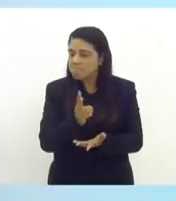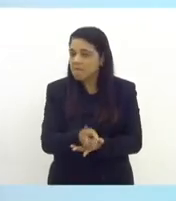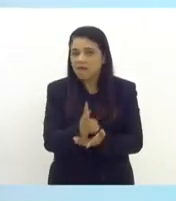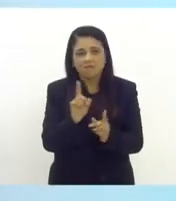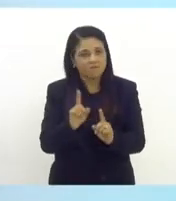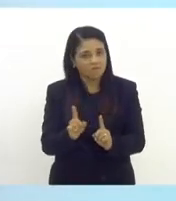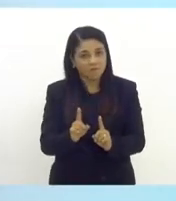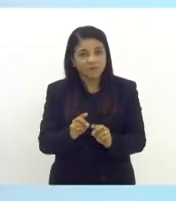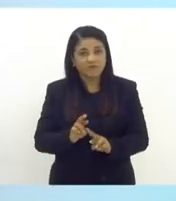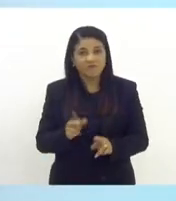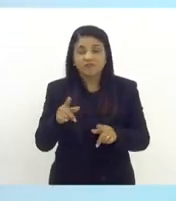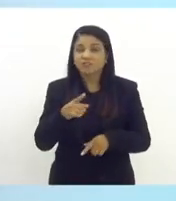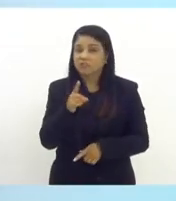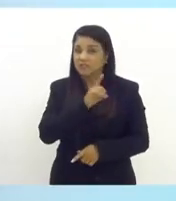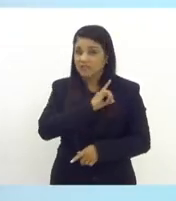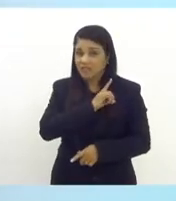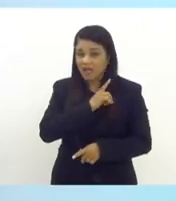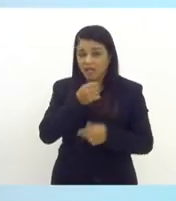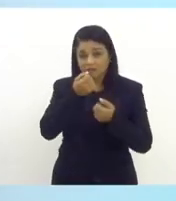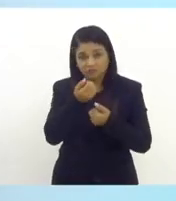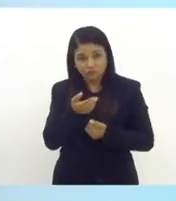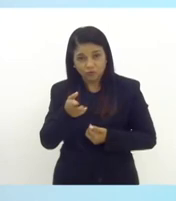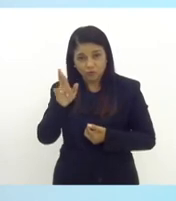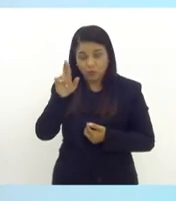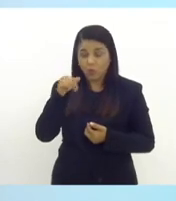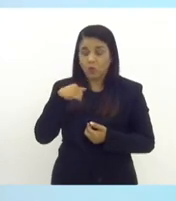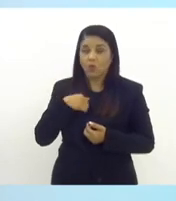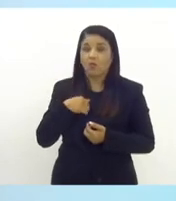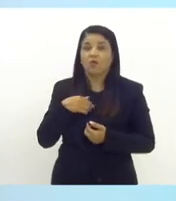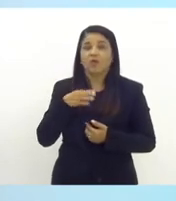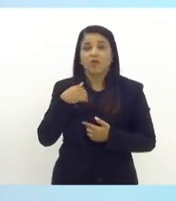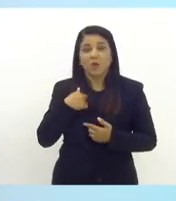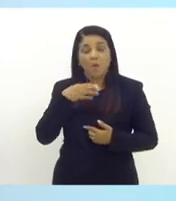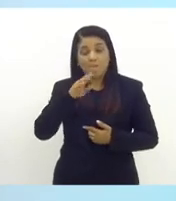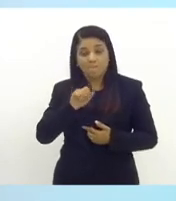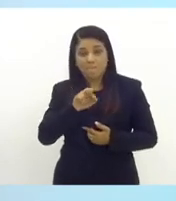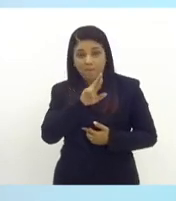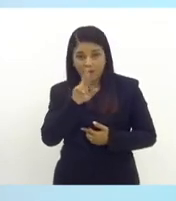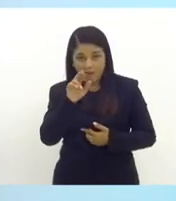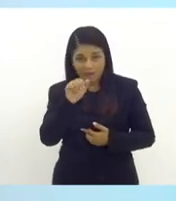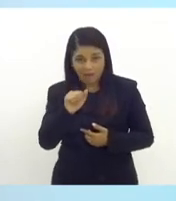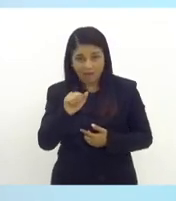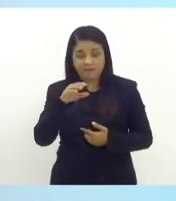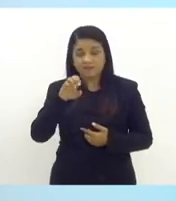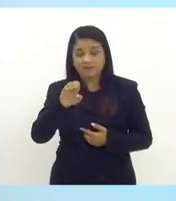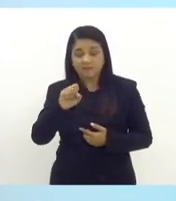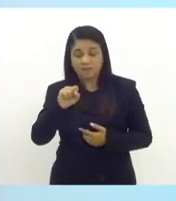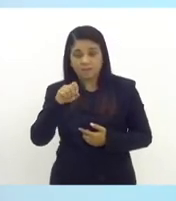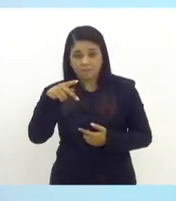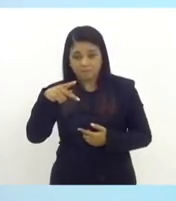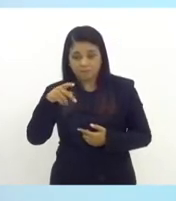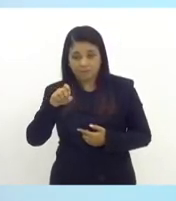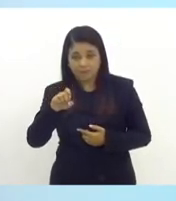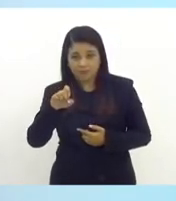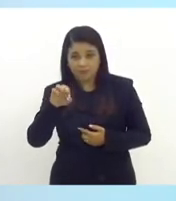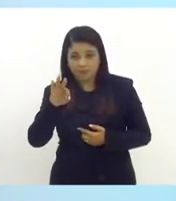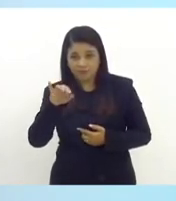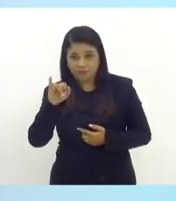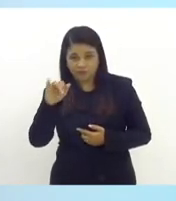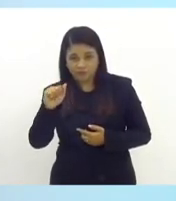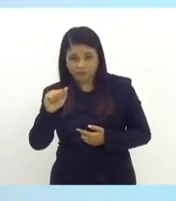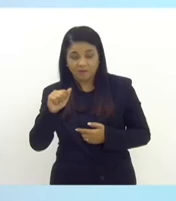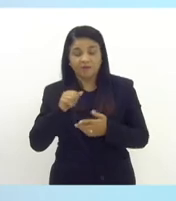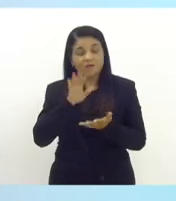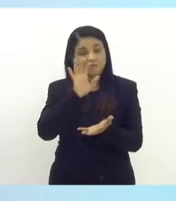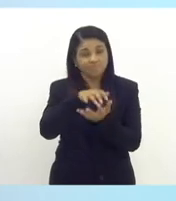doutor delegado disse Doutor eu sou da Barra Recreio Vargem Guaratiba Sepetiba e Santa Cruz eu falo com três